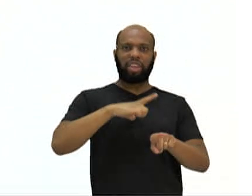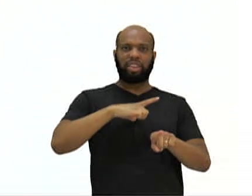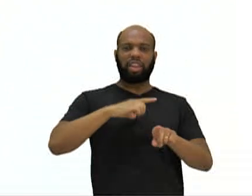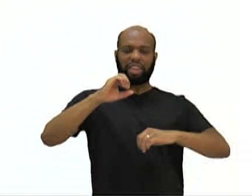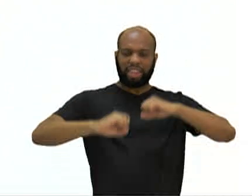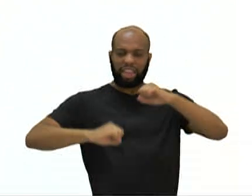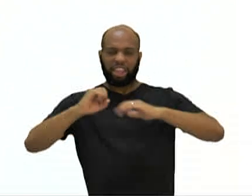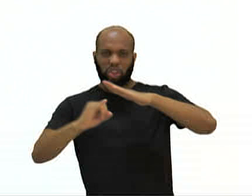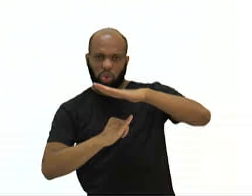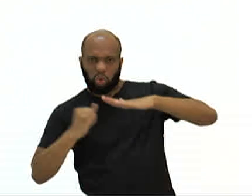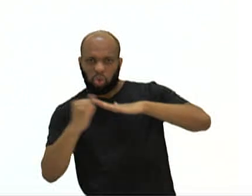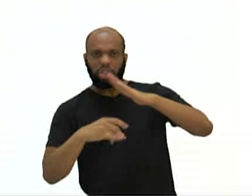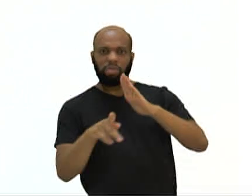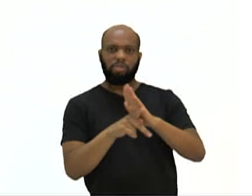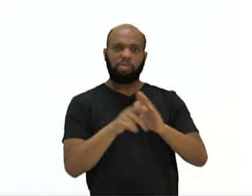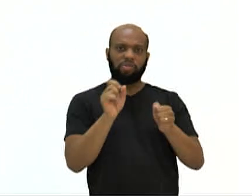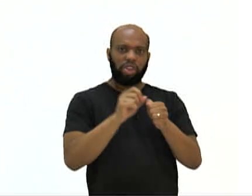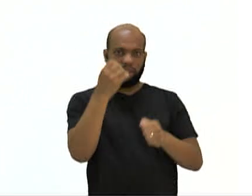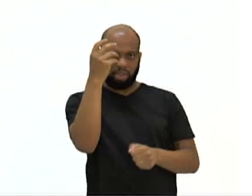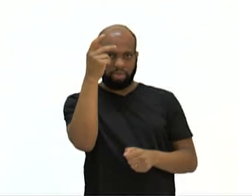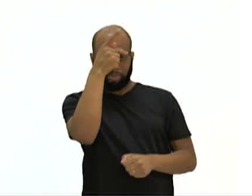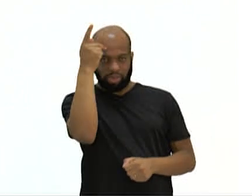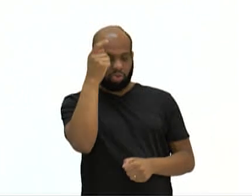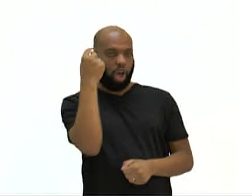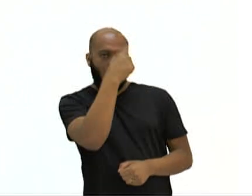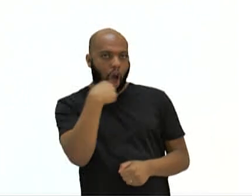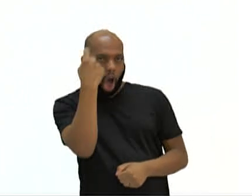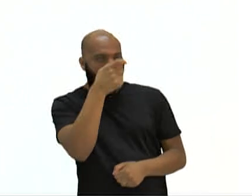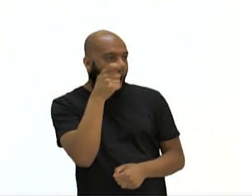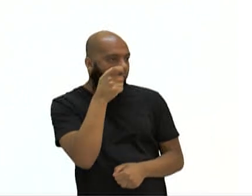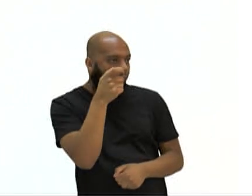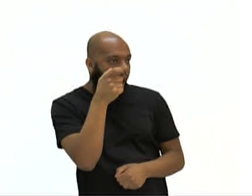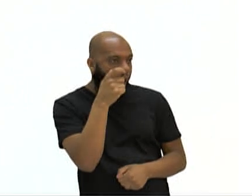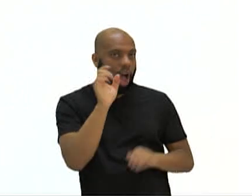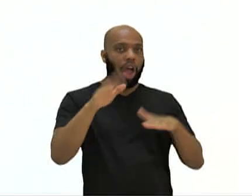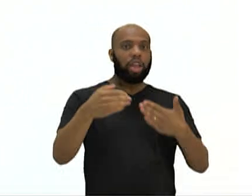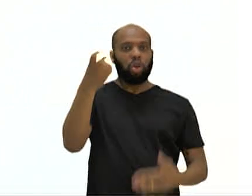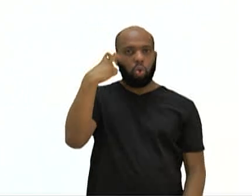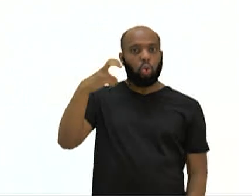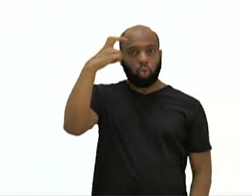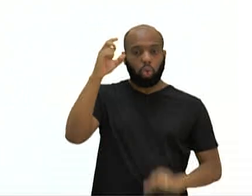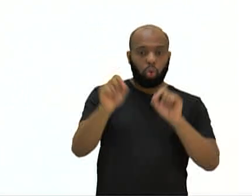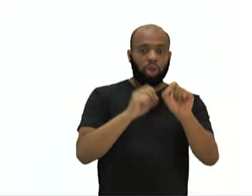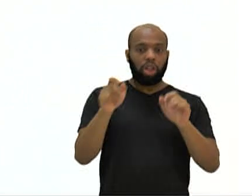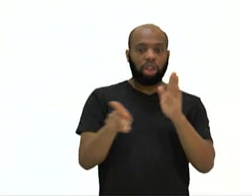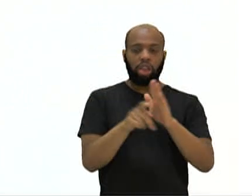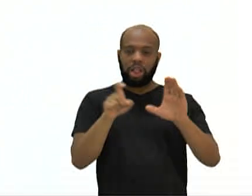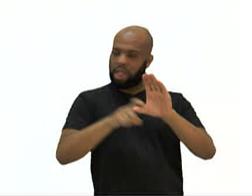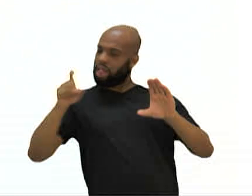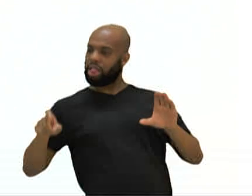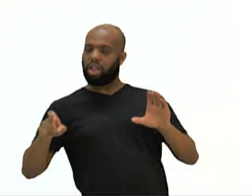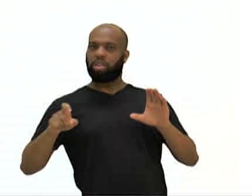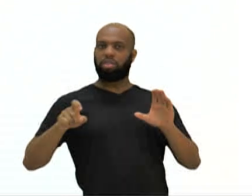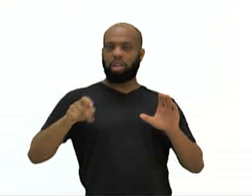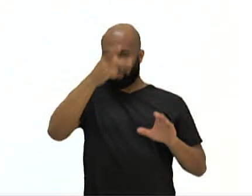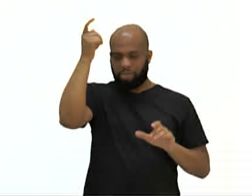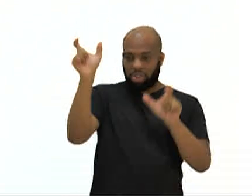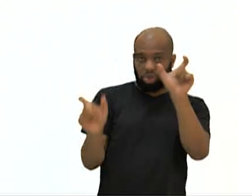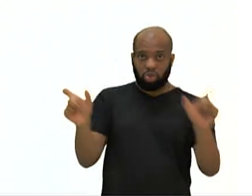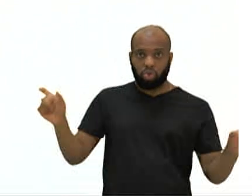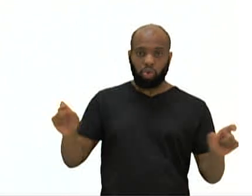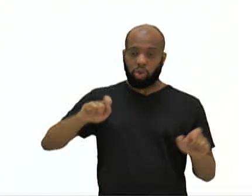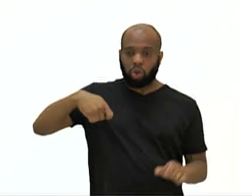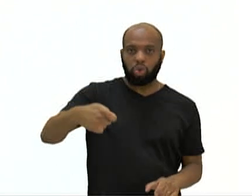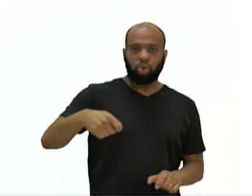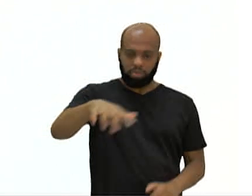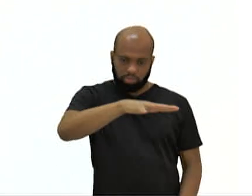ponto decisivo para a compreensão do conceito de indústria cultural é a questão da autonomia do artista em relação ao mercado.